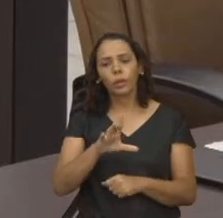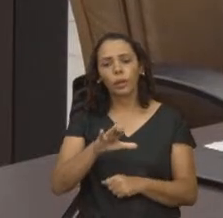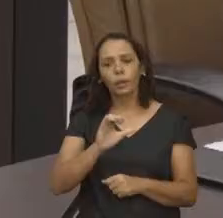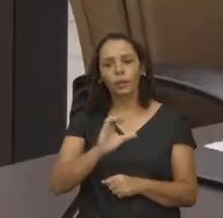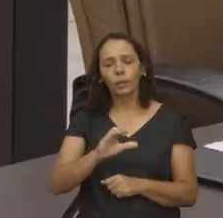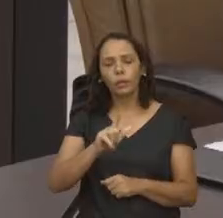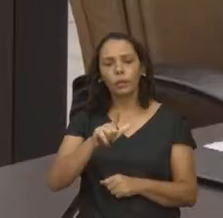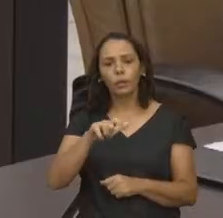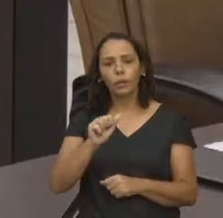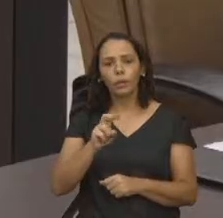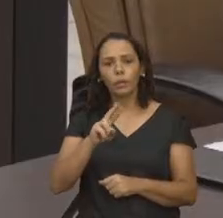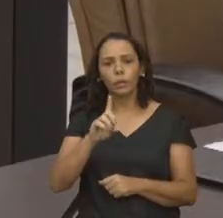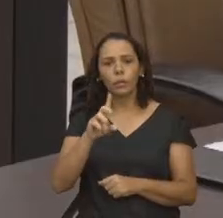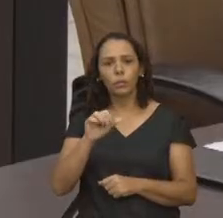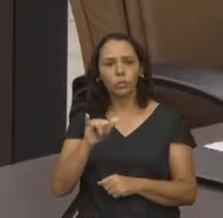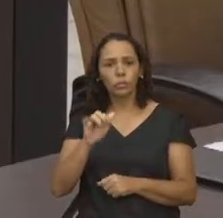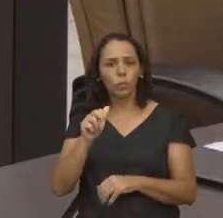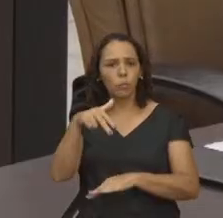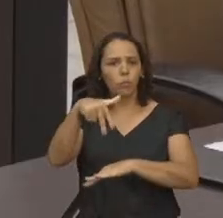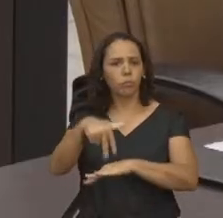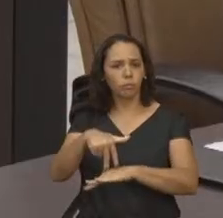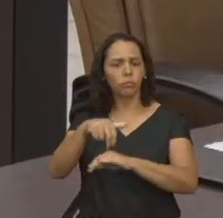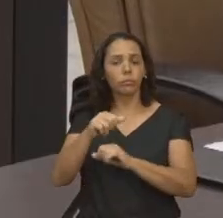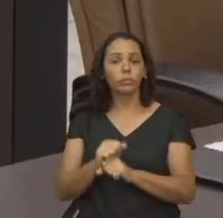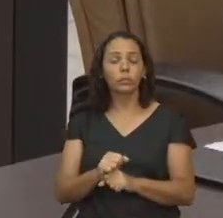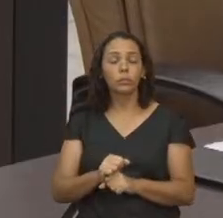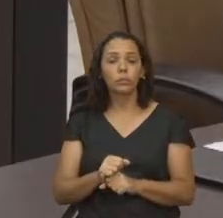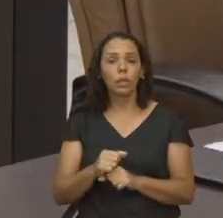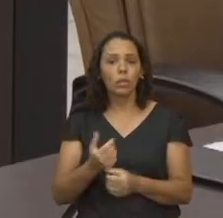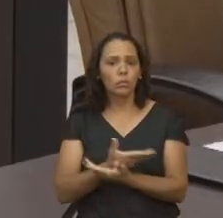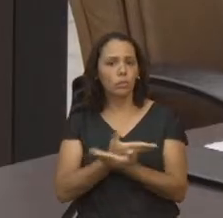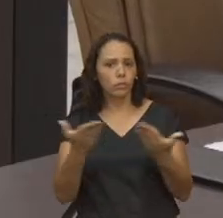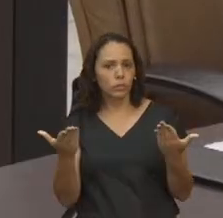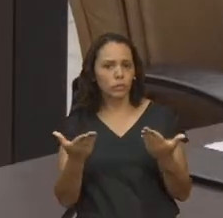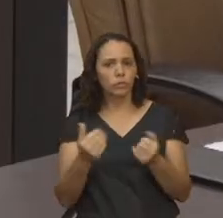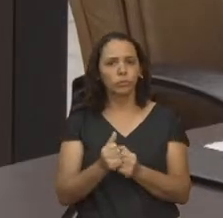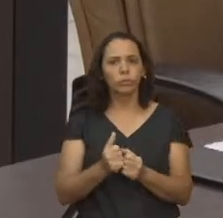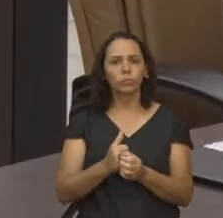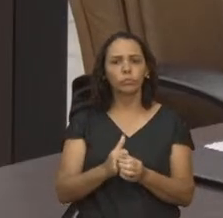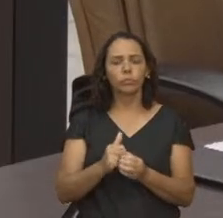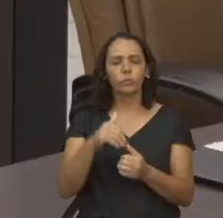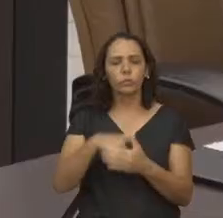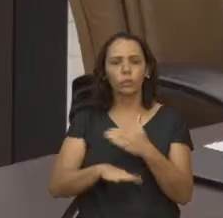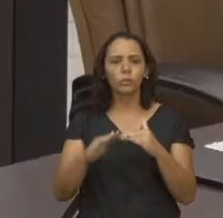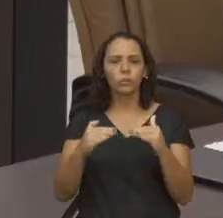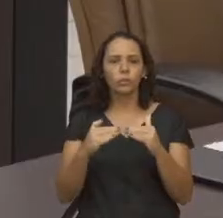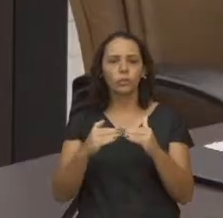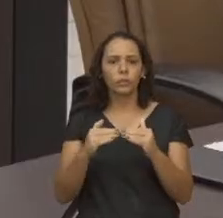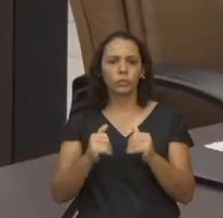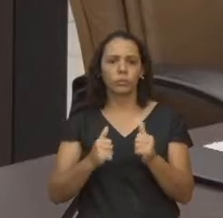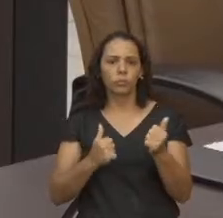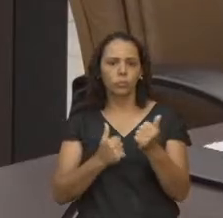pela sua expressão na tribuna, todos que estão presentes. E mais uma vez, sou favorável, estamos juntos.